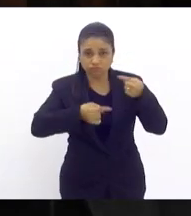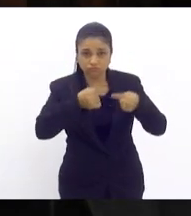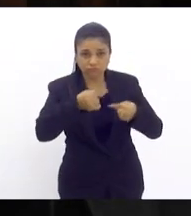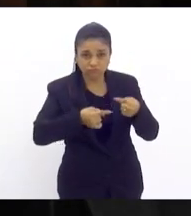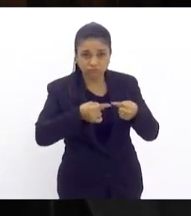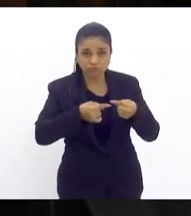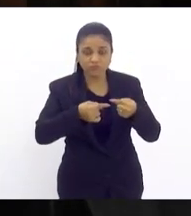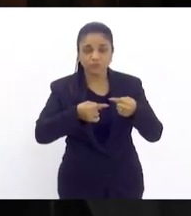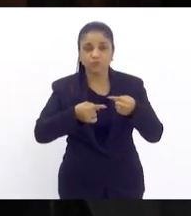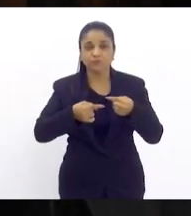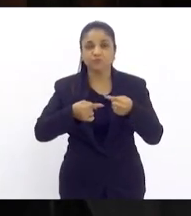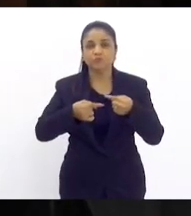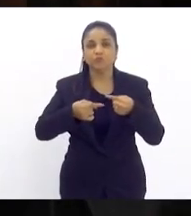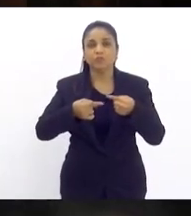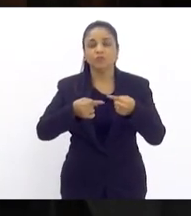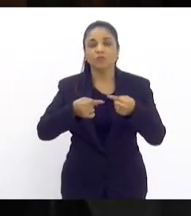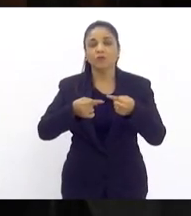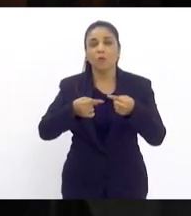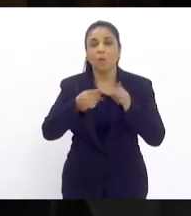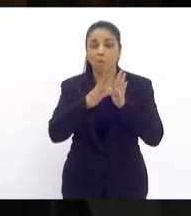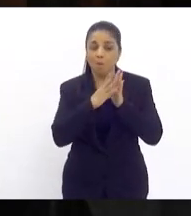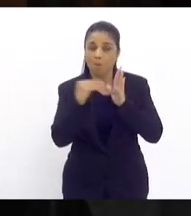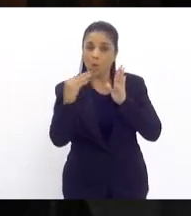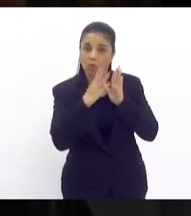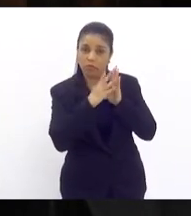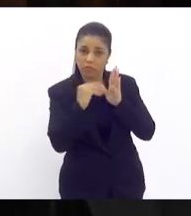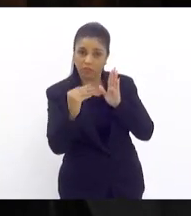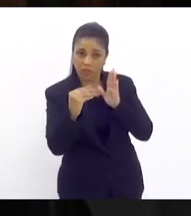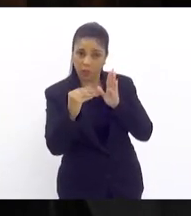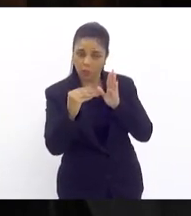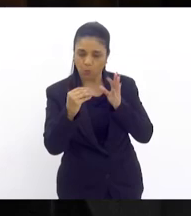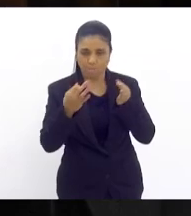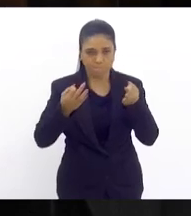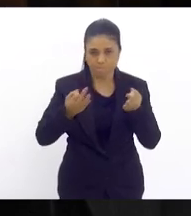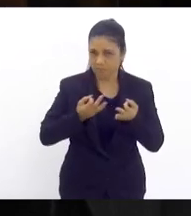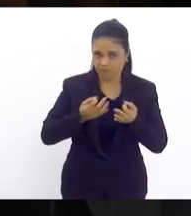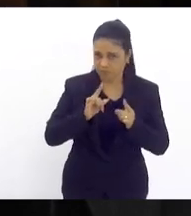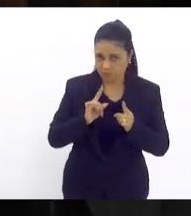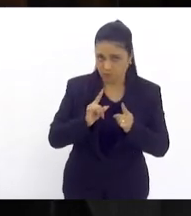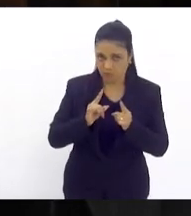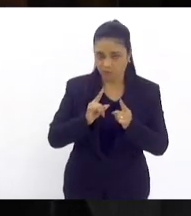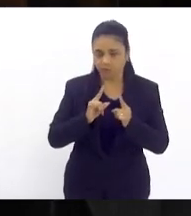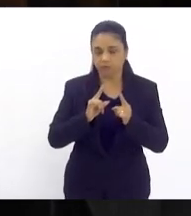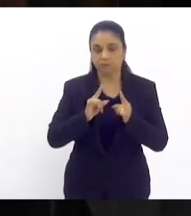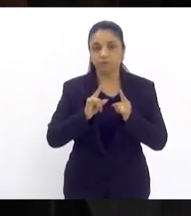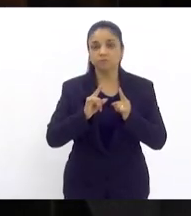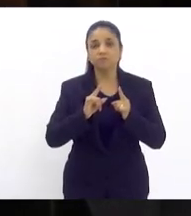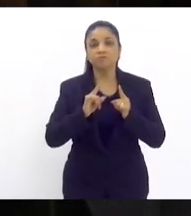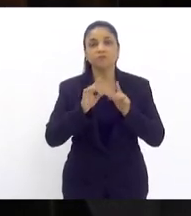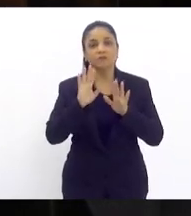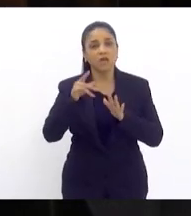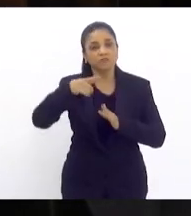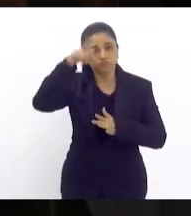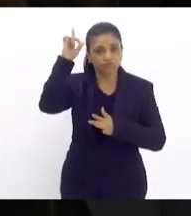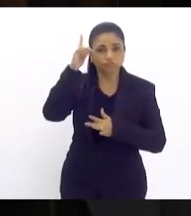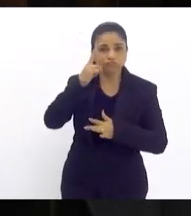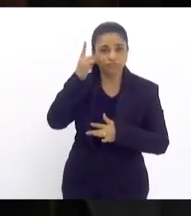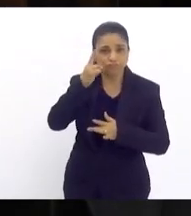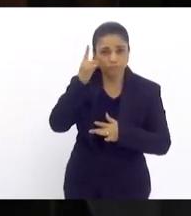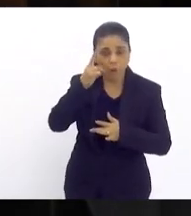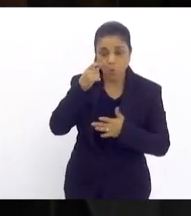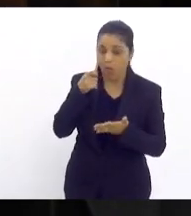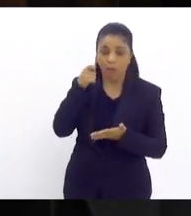implementou um modelo que ainda não é um modelo definitivo porque é algo que Como disse Deputado Luiz Paulo não é